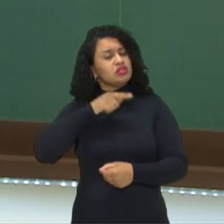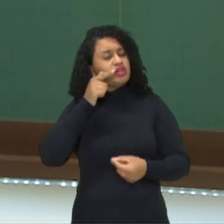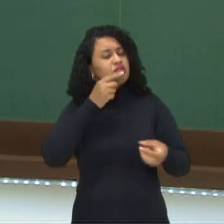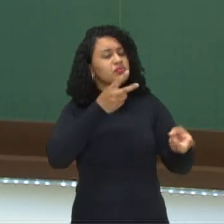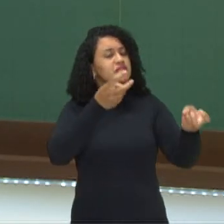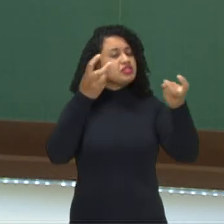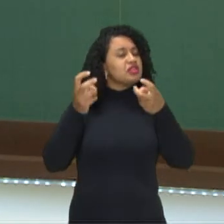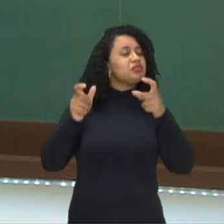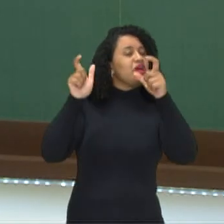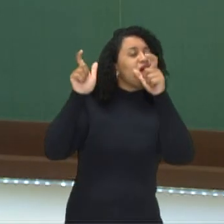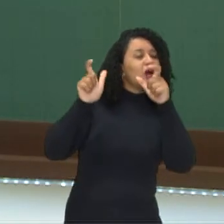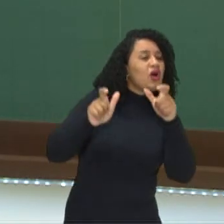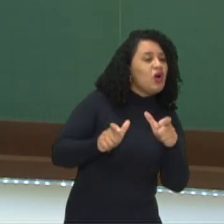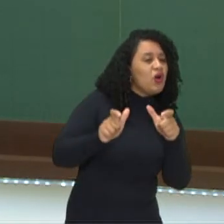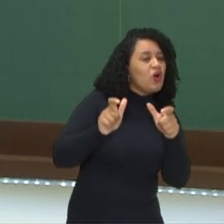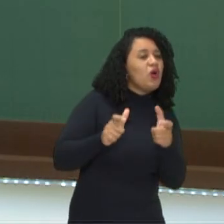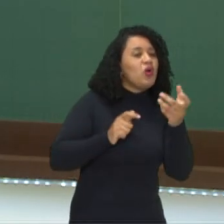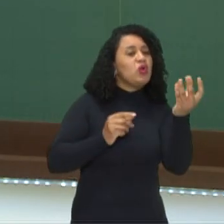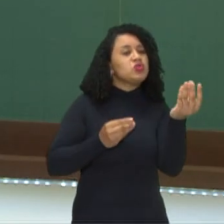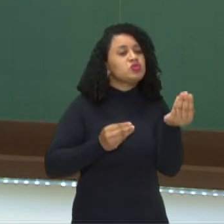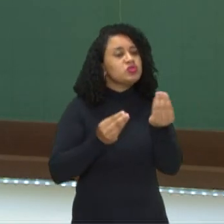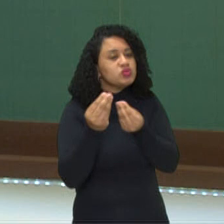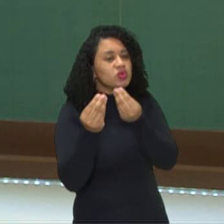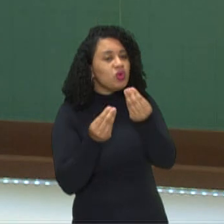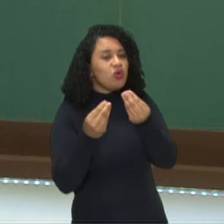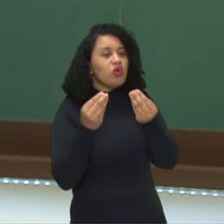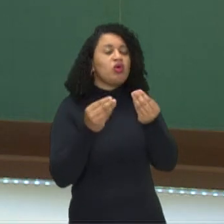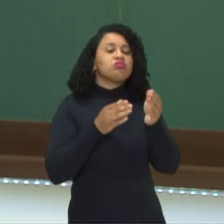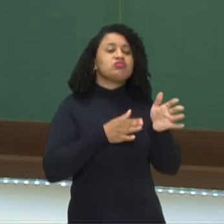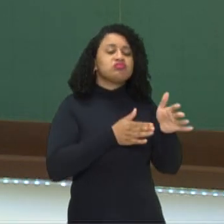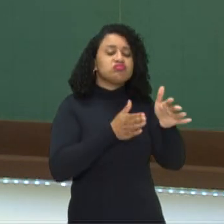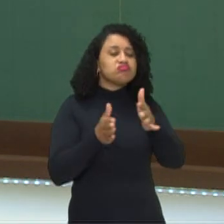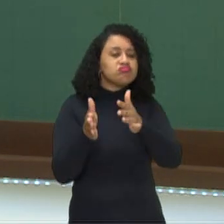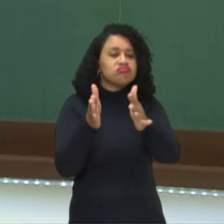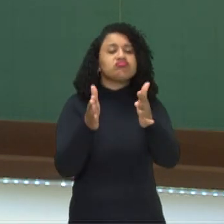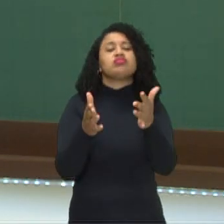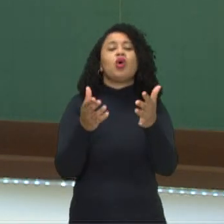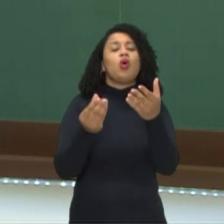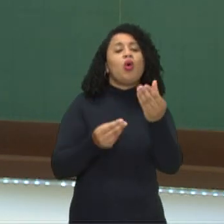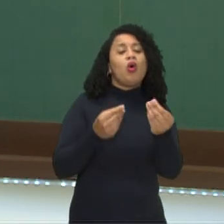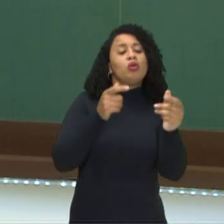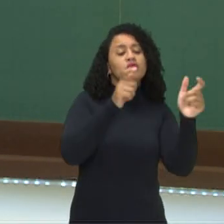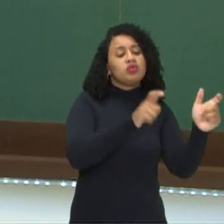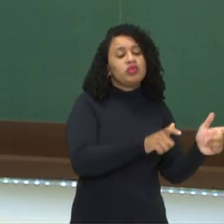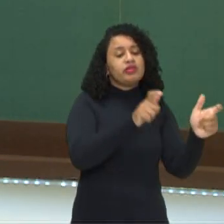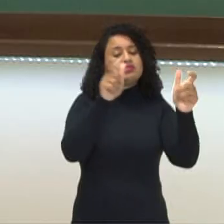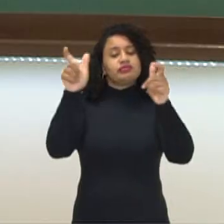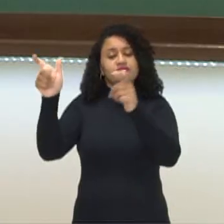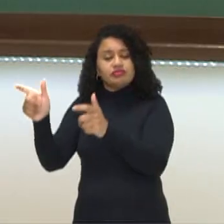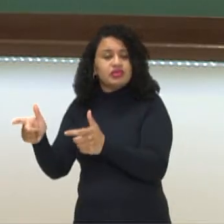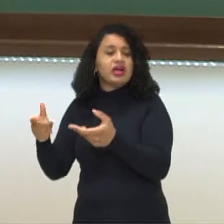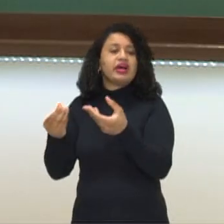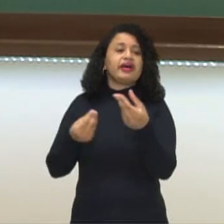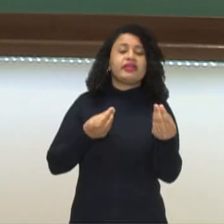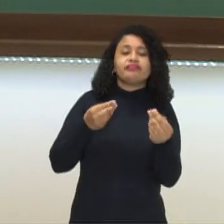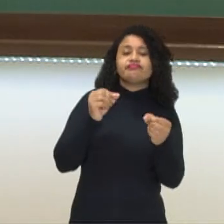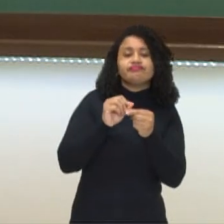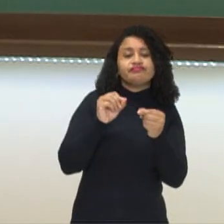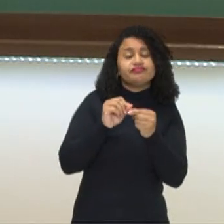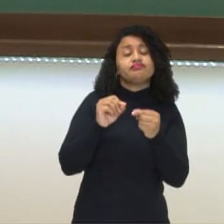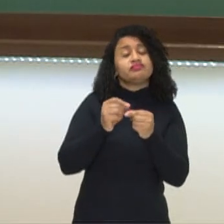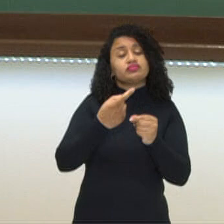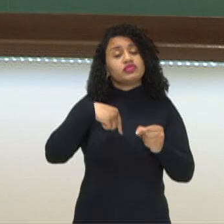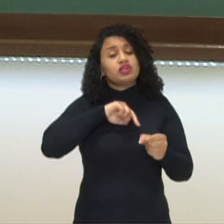ambiente, onde estão, né, como eles eram um trajeto, né, como que eles iam de um lugar para o outro, meio de transporte. A